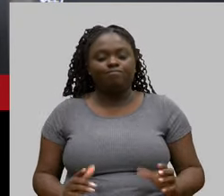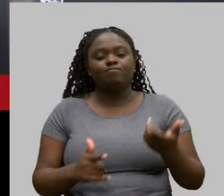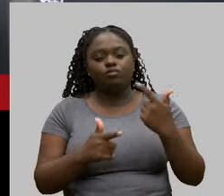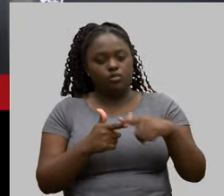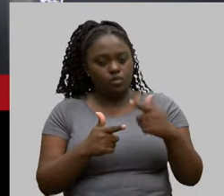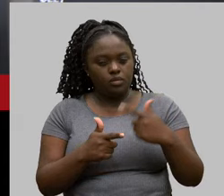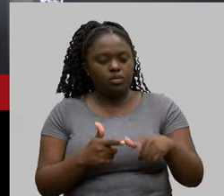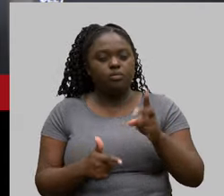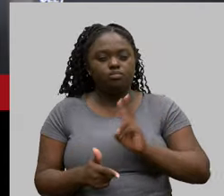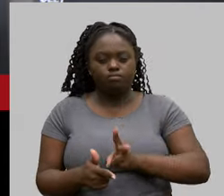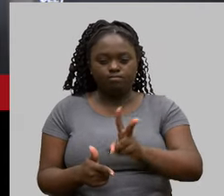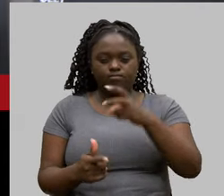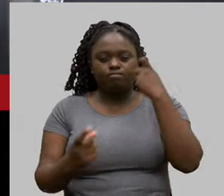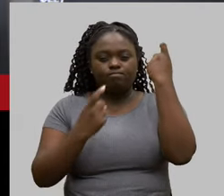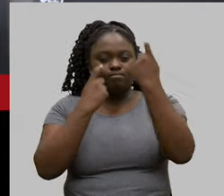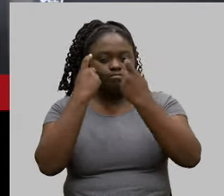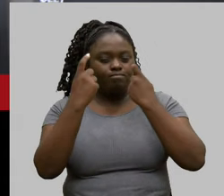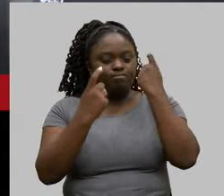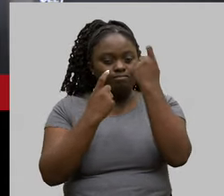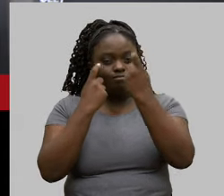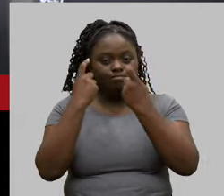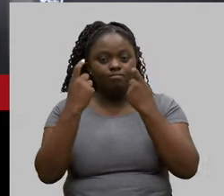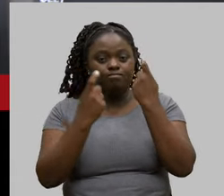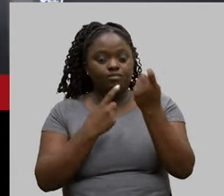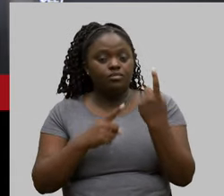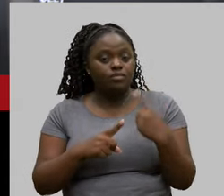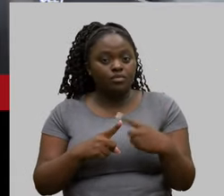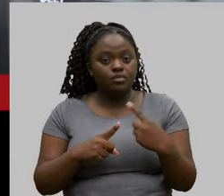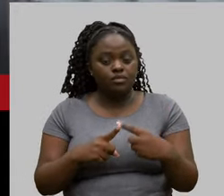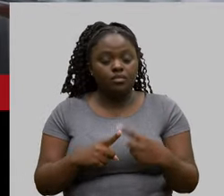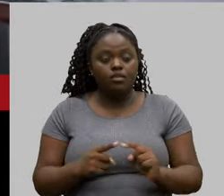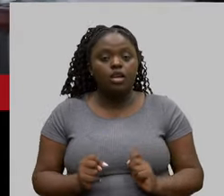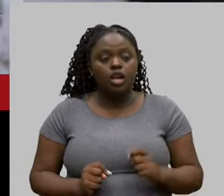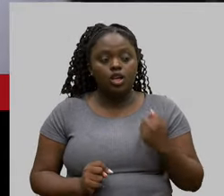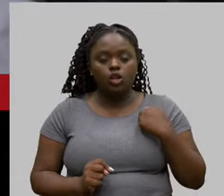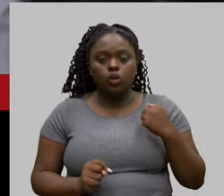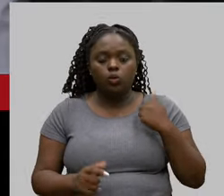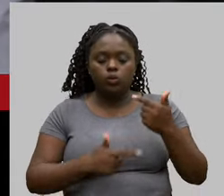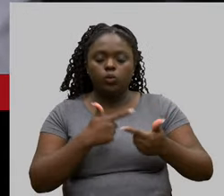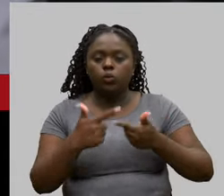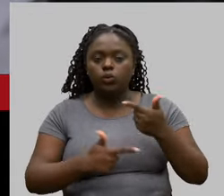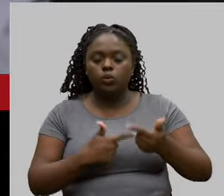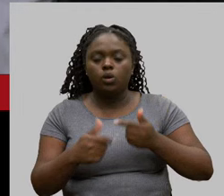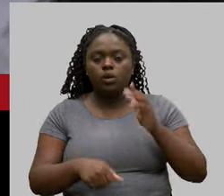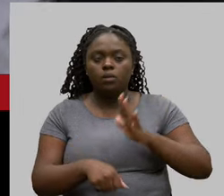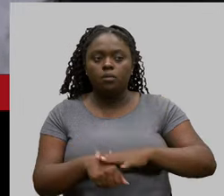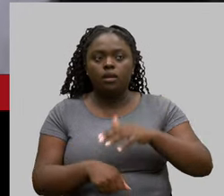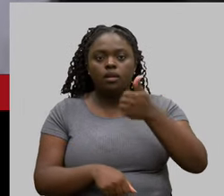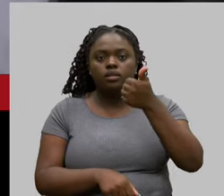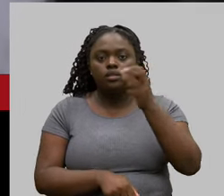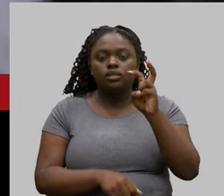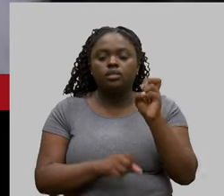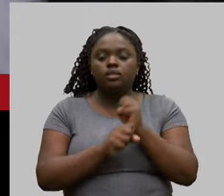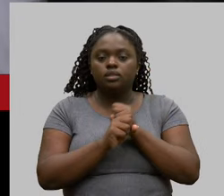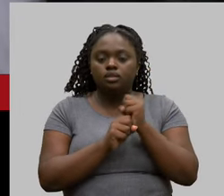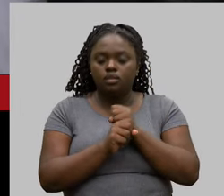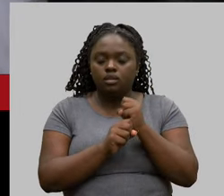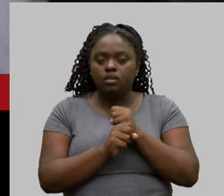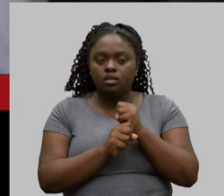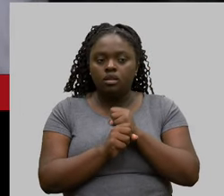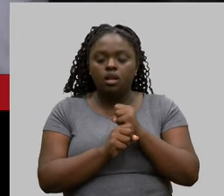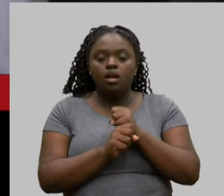preocupando bastante porque atuo há mais de 15 anos em Previdência e venho